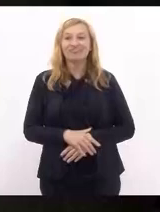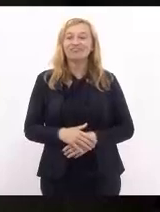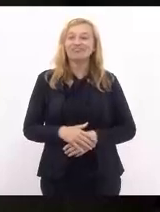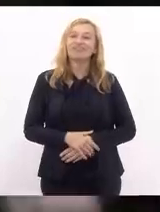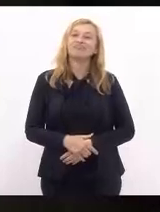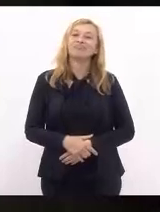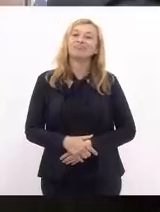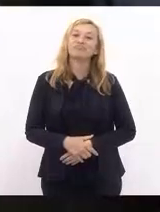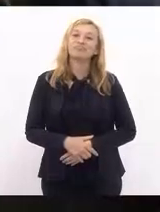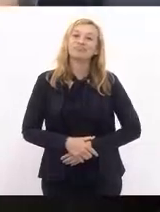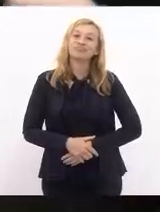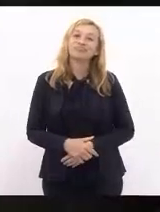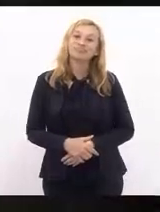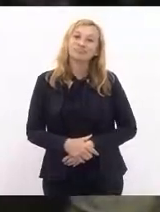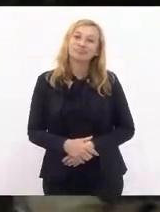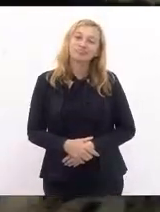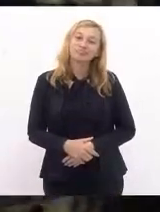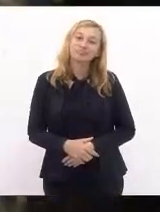mandato